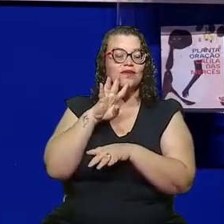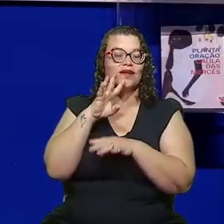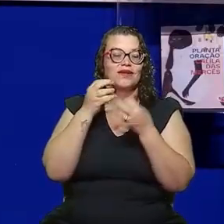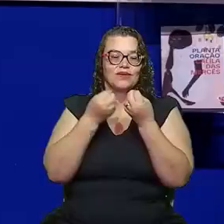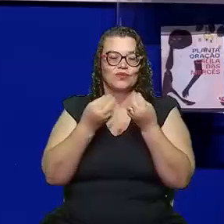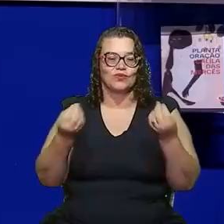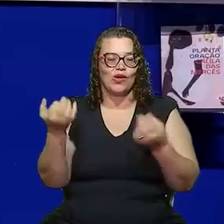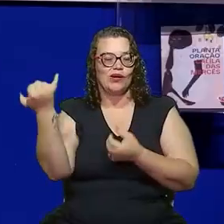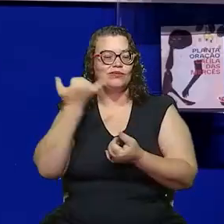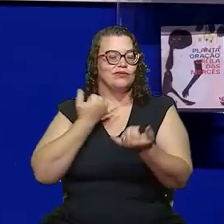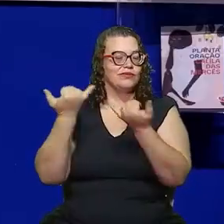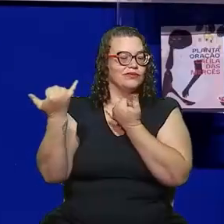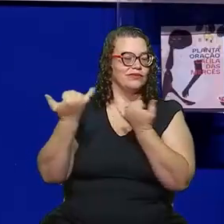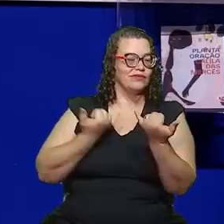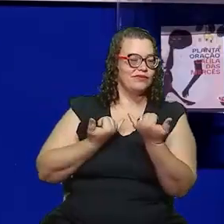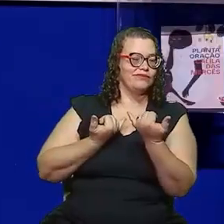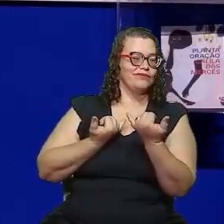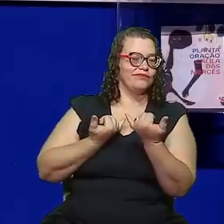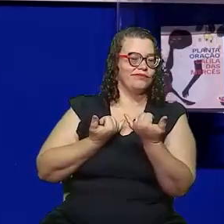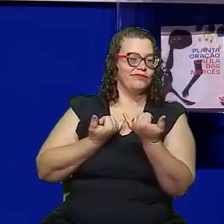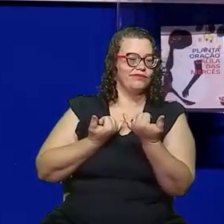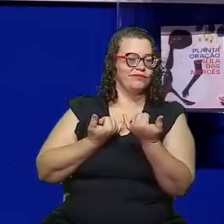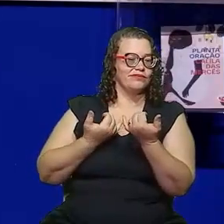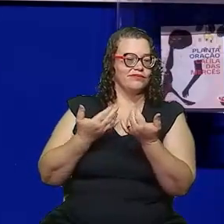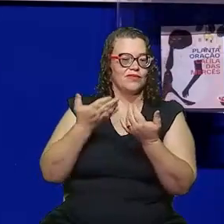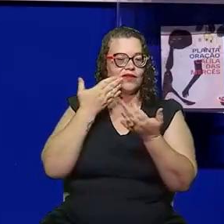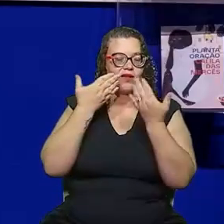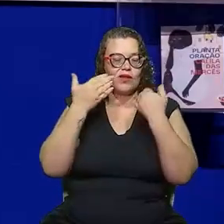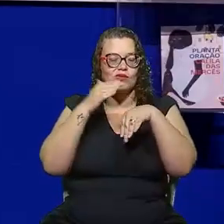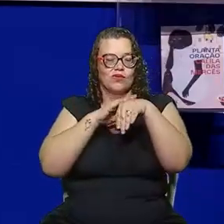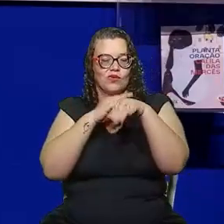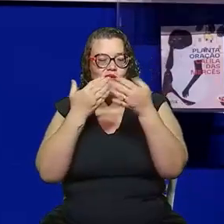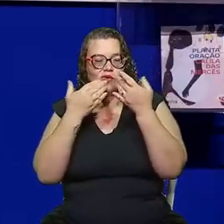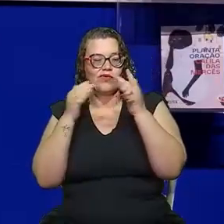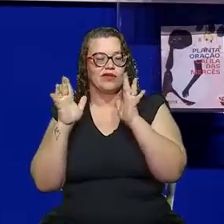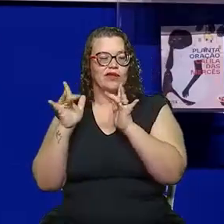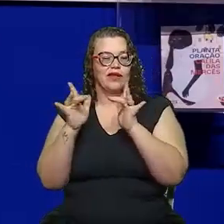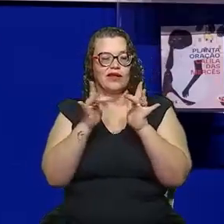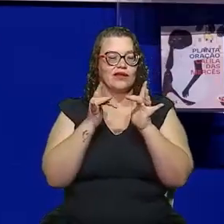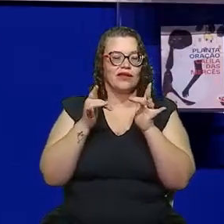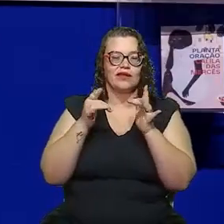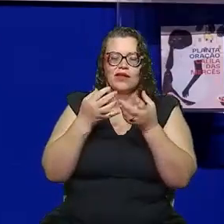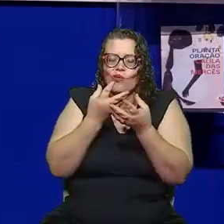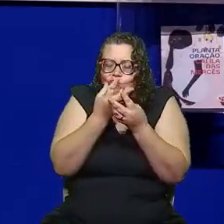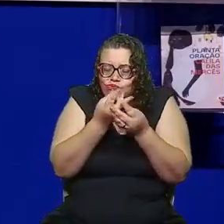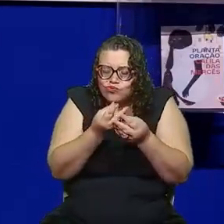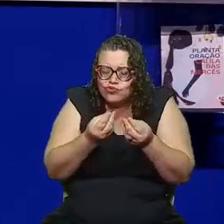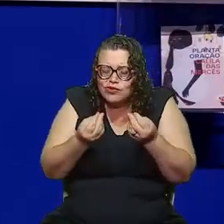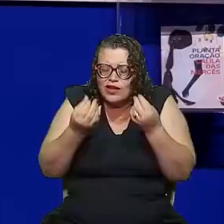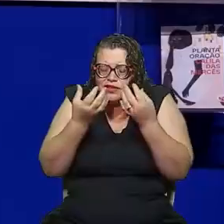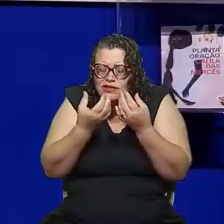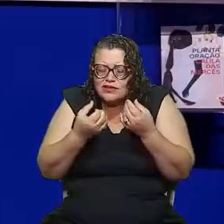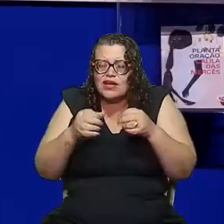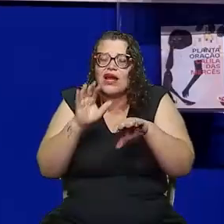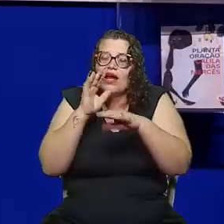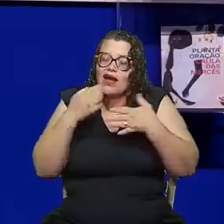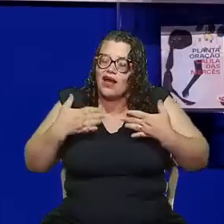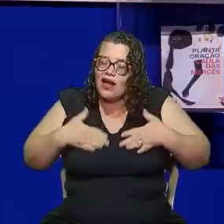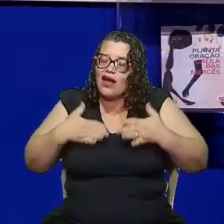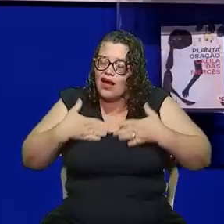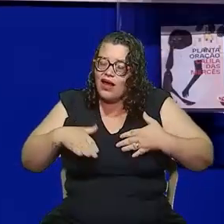quando Morgana me disse essa cena da conversa dos namorados, está muito, muito densa, Paulo, desacelera,